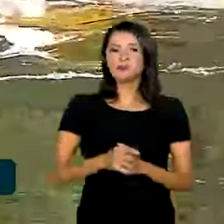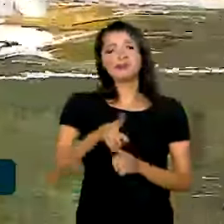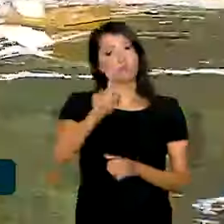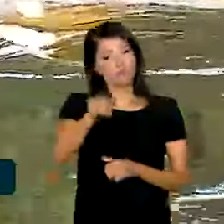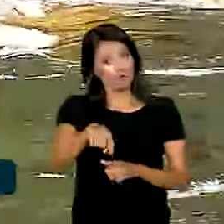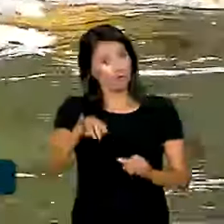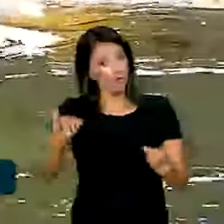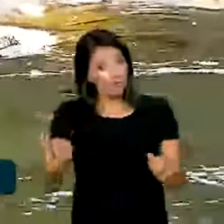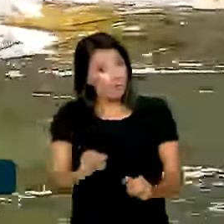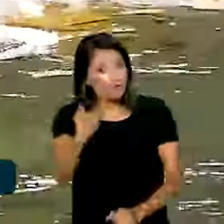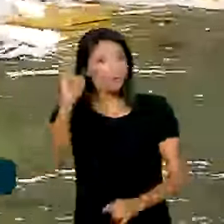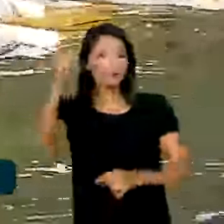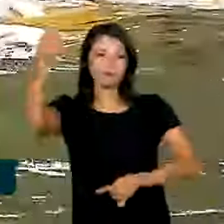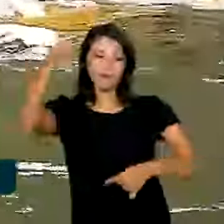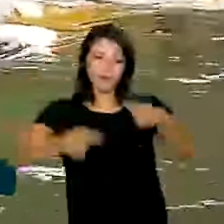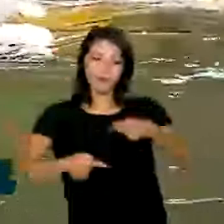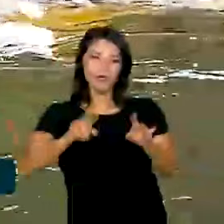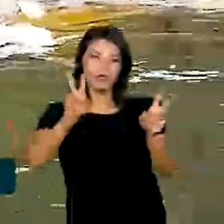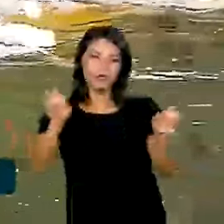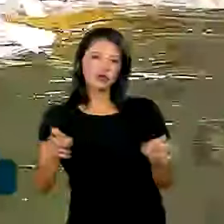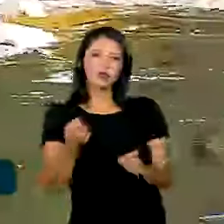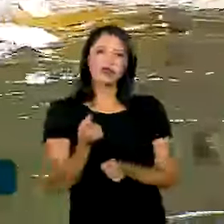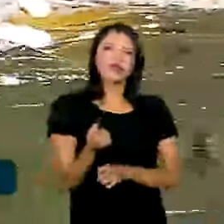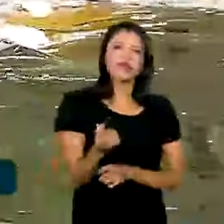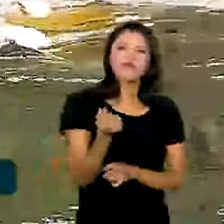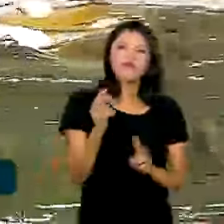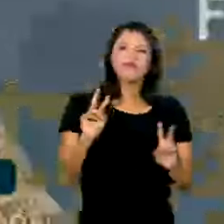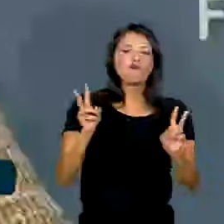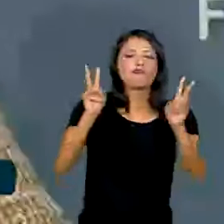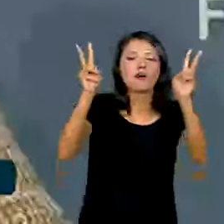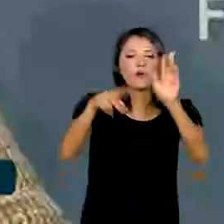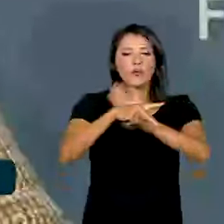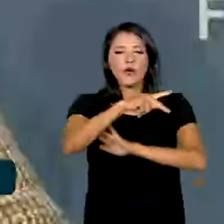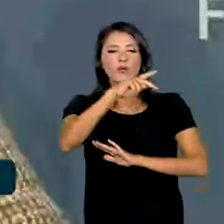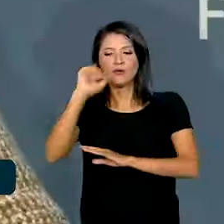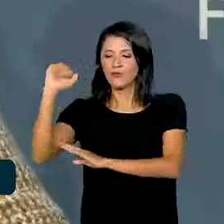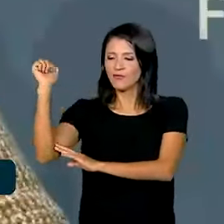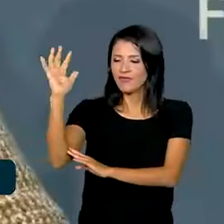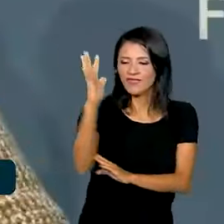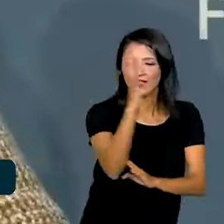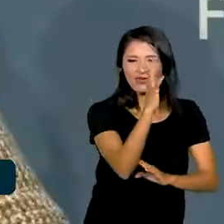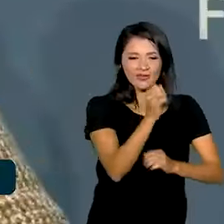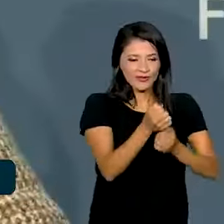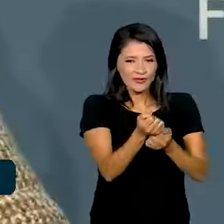importante esse debate sobre o valor da natureza. Eu diria que talvez a